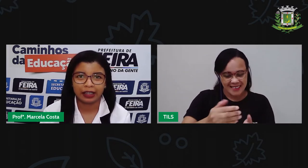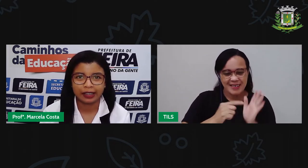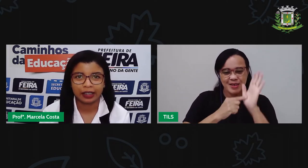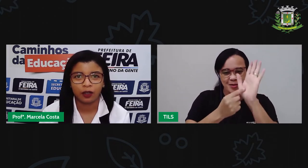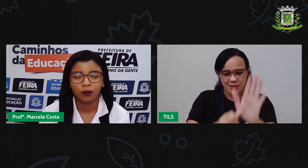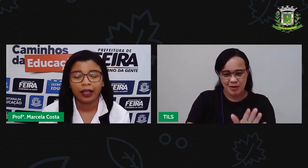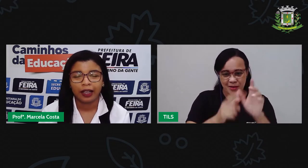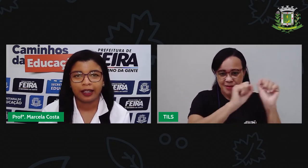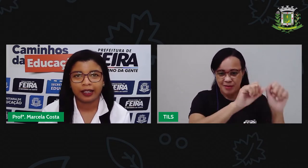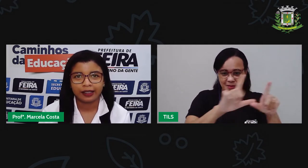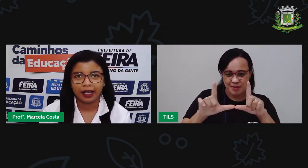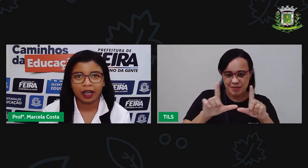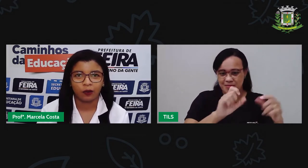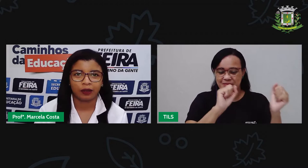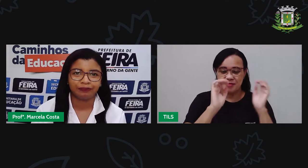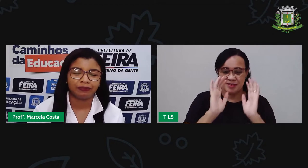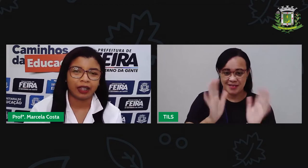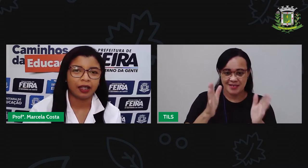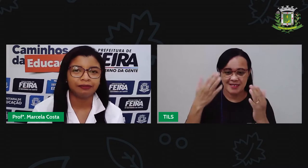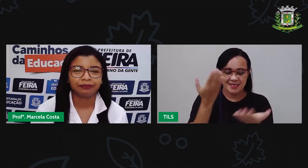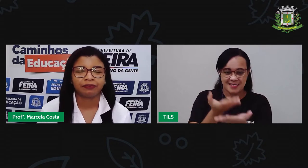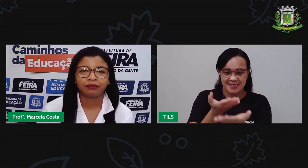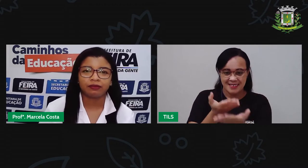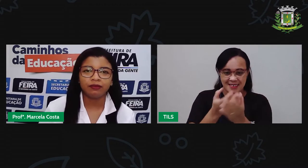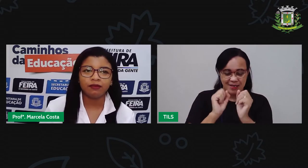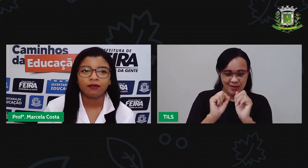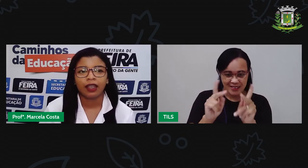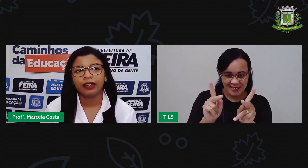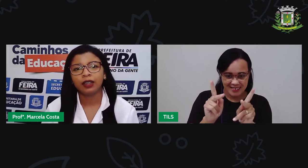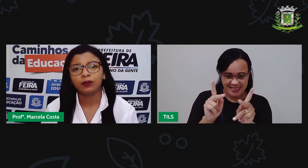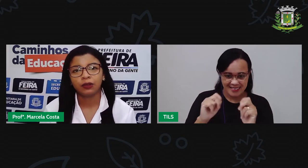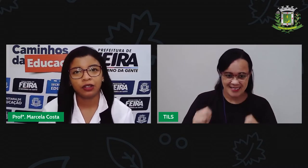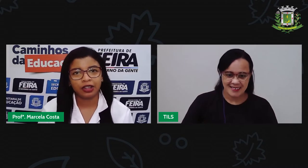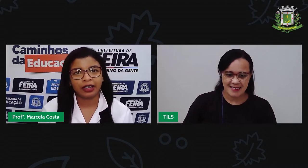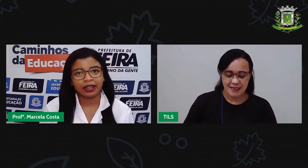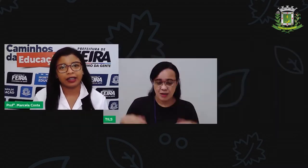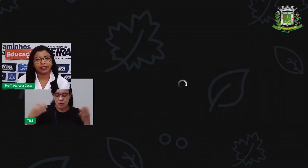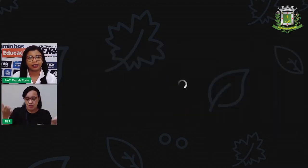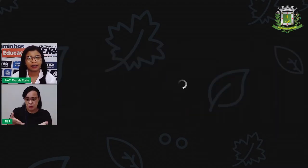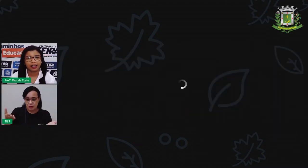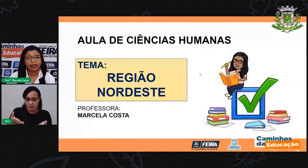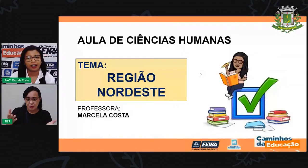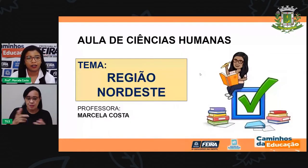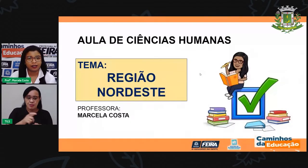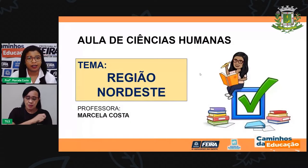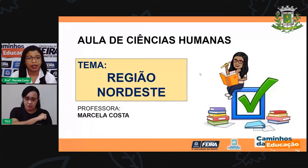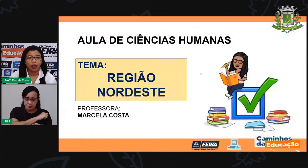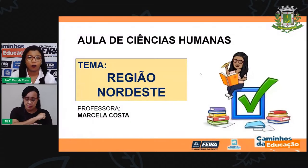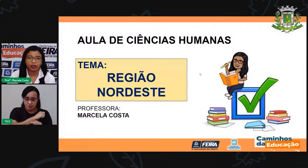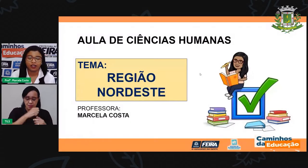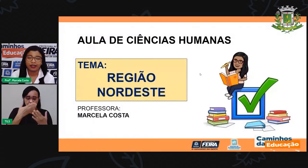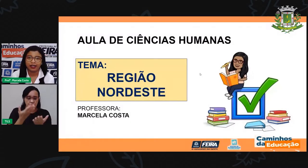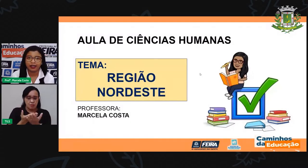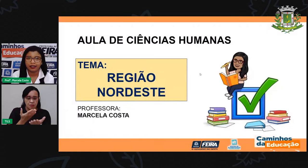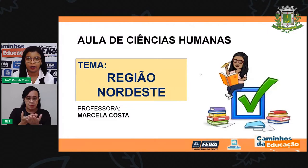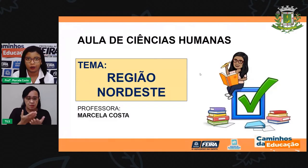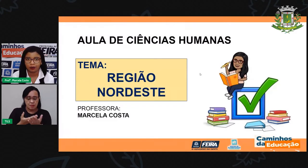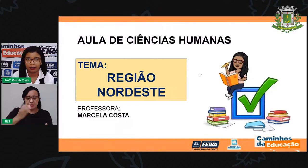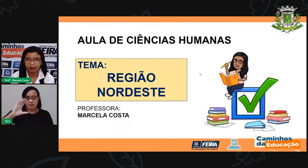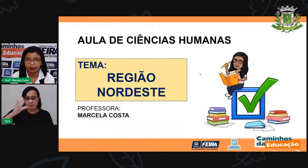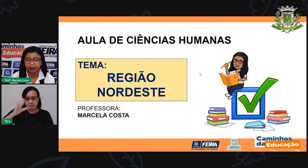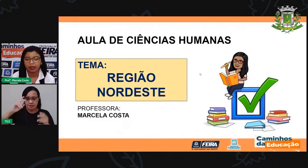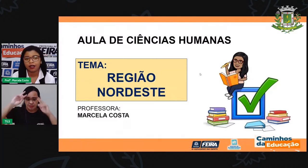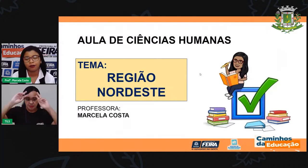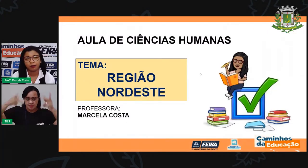a apresentação dessa aula, tá? Então, hoje, crianças, na nossa aula de Ciências